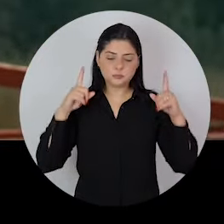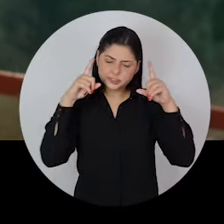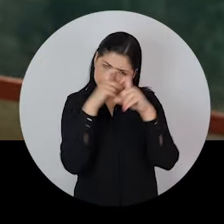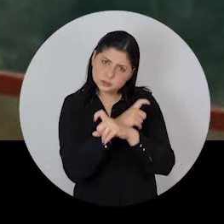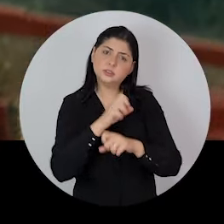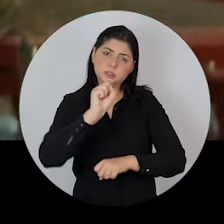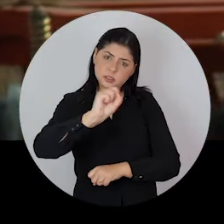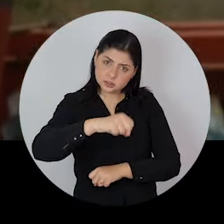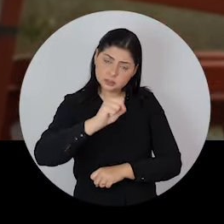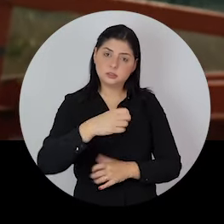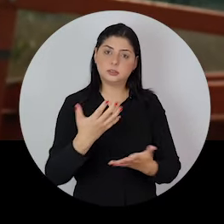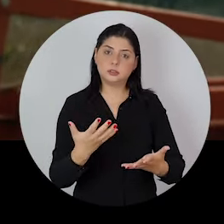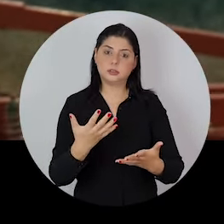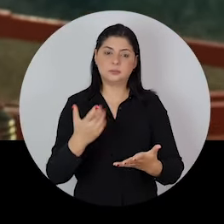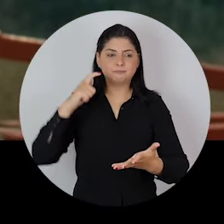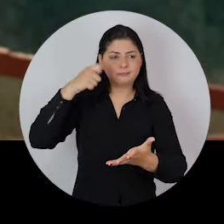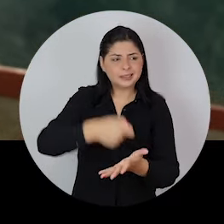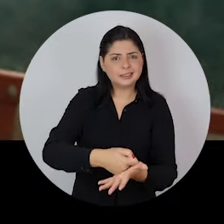era dificuldade né